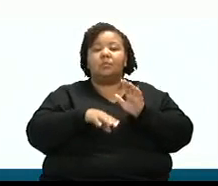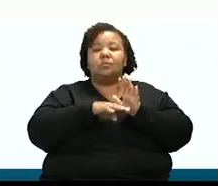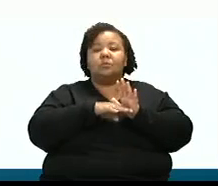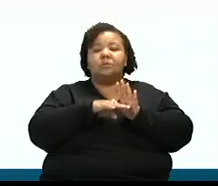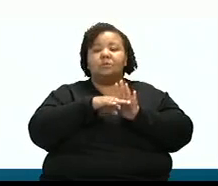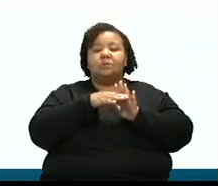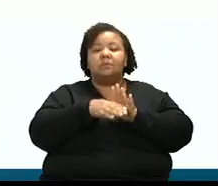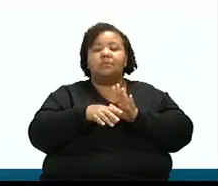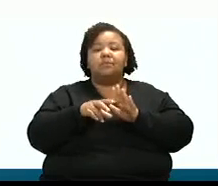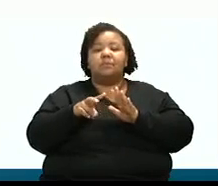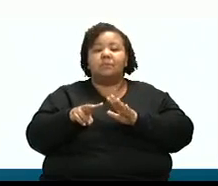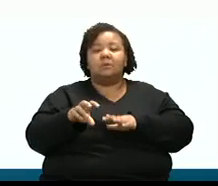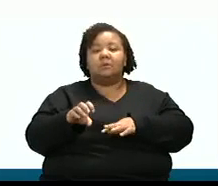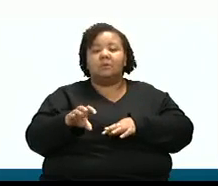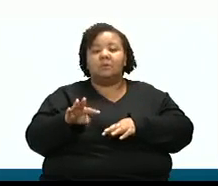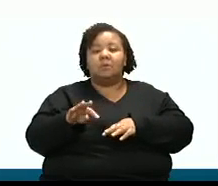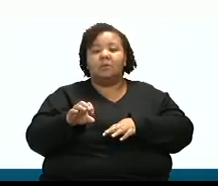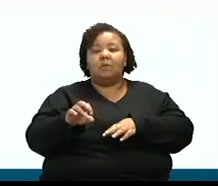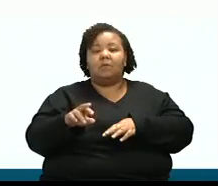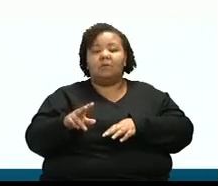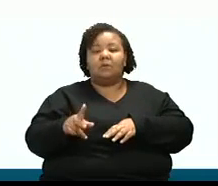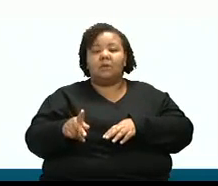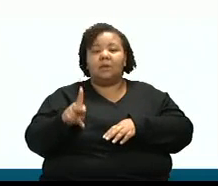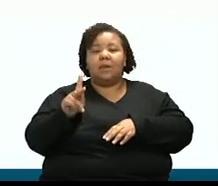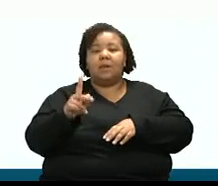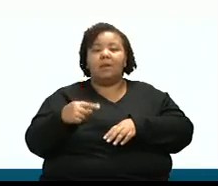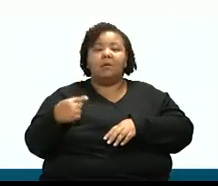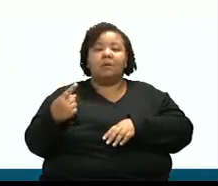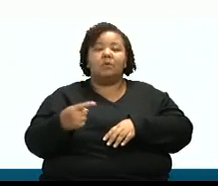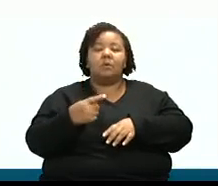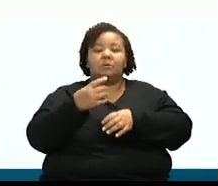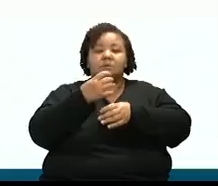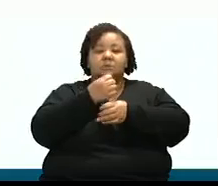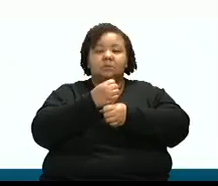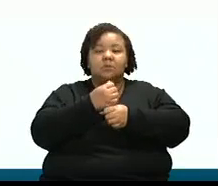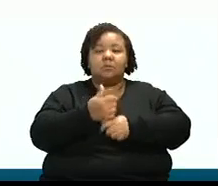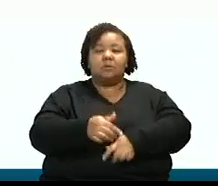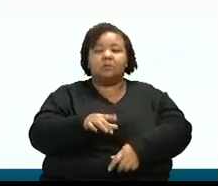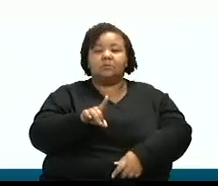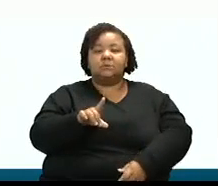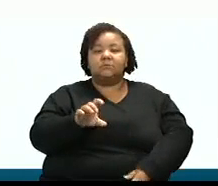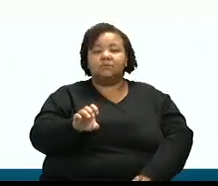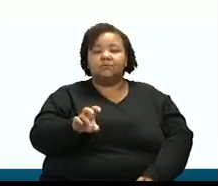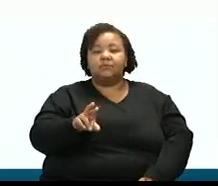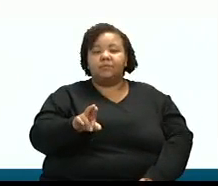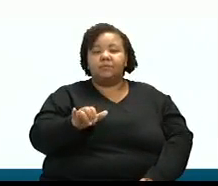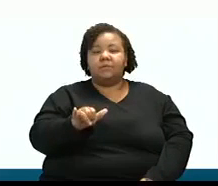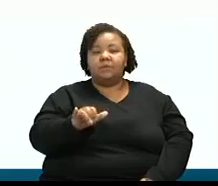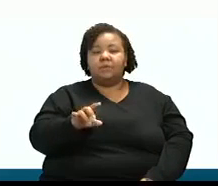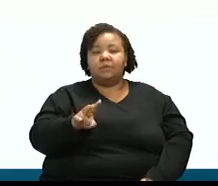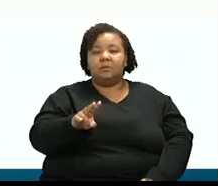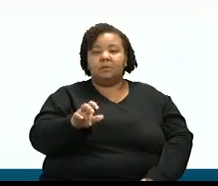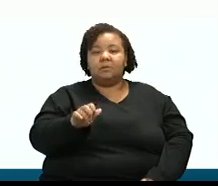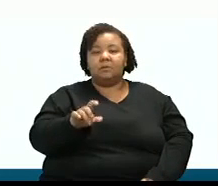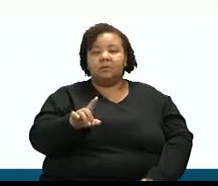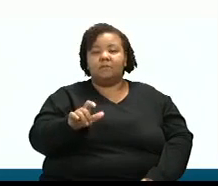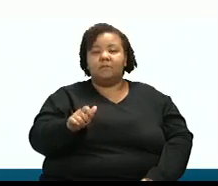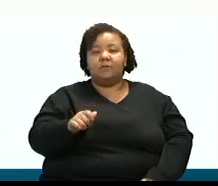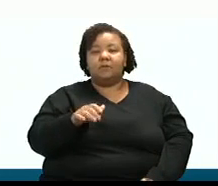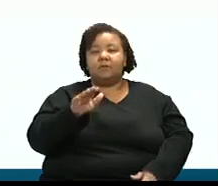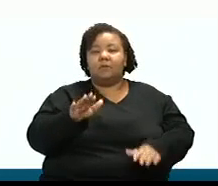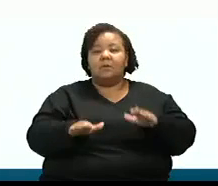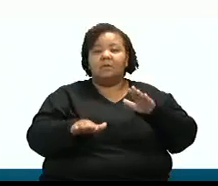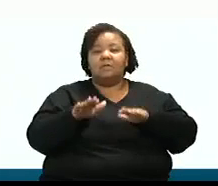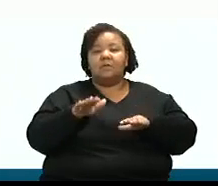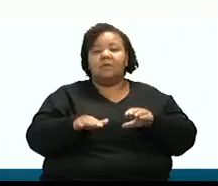vetor k. Nós vamos calcular as derivadas, calcular a integral dupla, variando de 0 a 1,